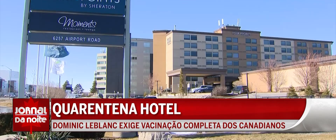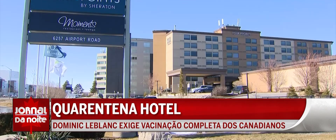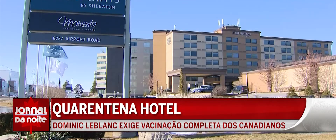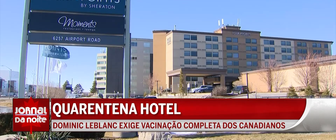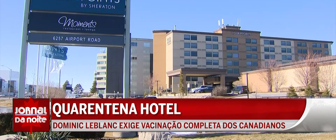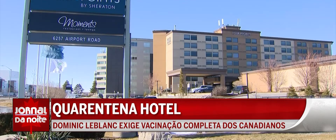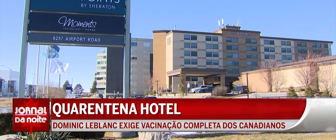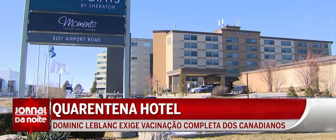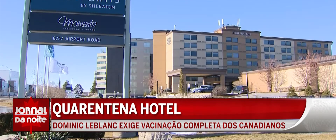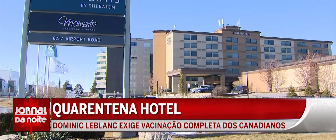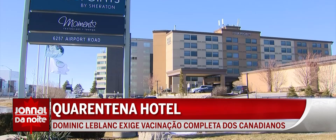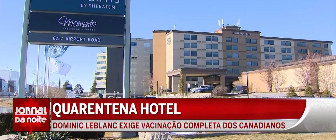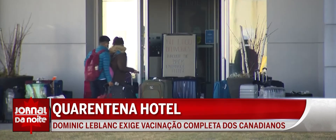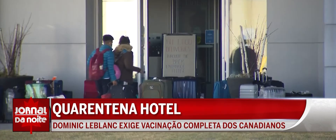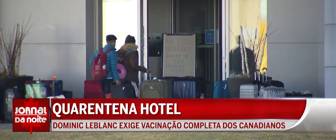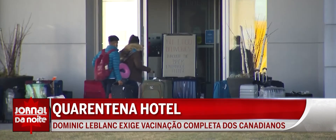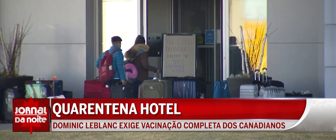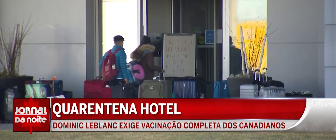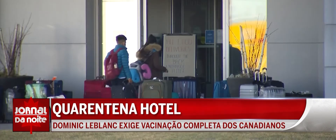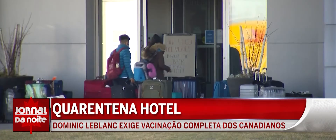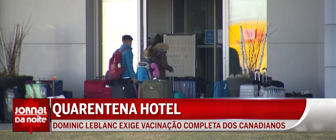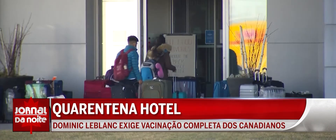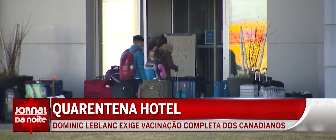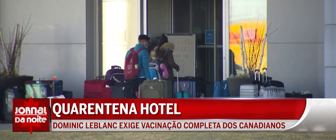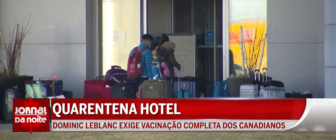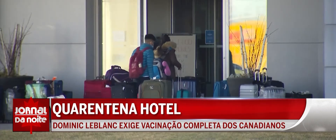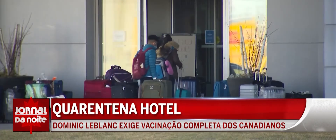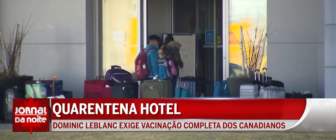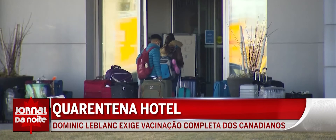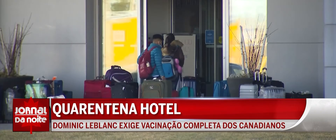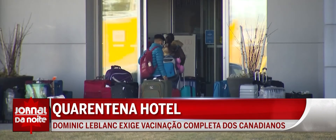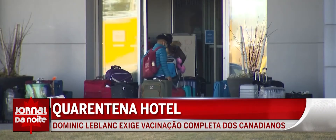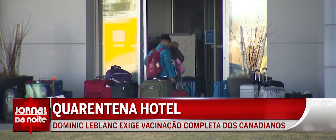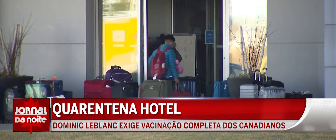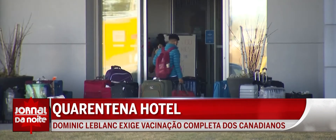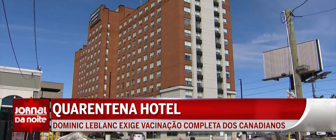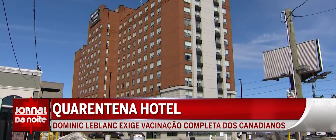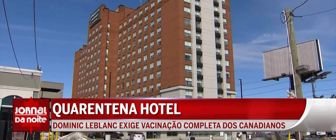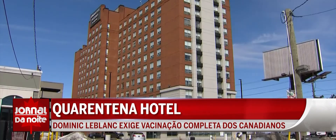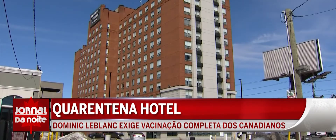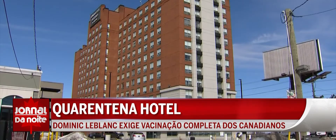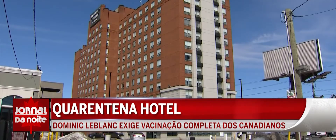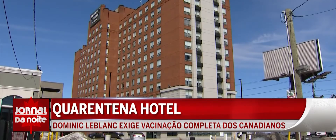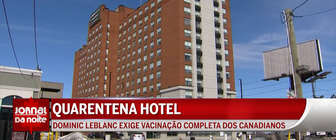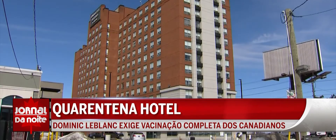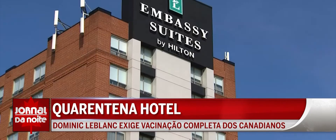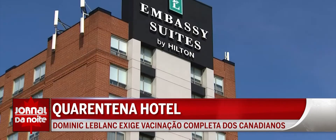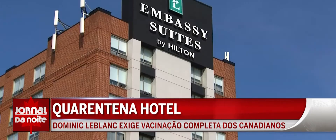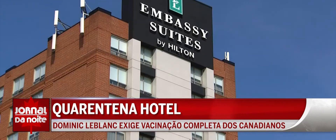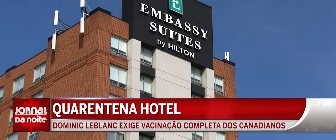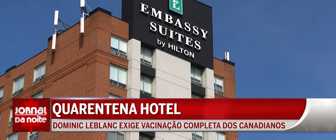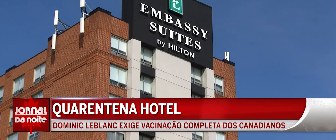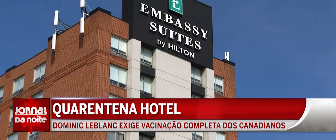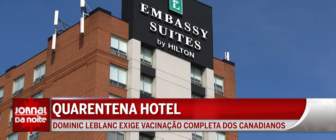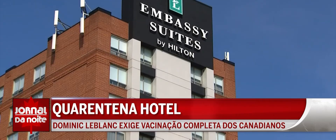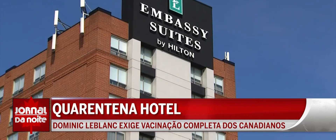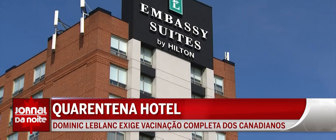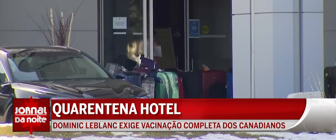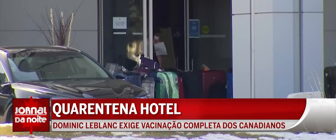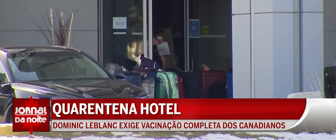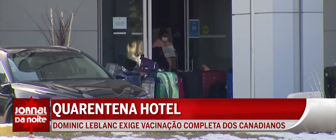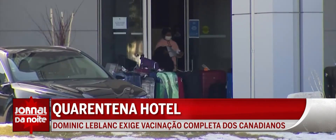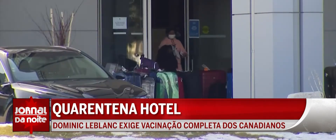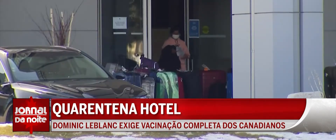no hotel designado pelo governo do Canadá ao chegarem à casa tudo isso vai acontecer a partir do próximo mês de julho